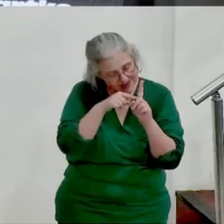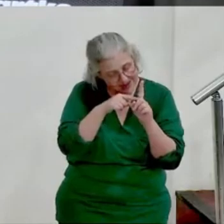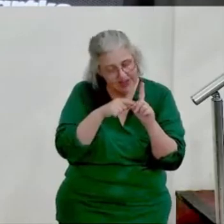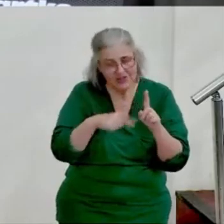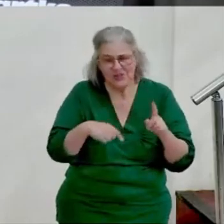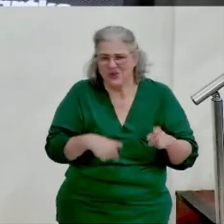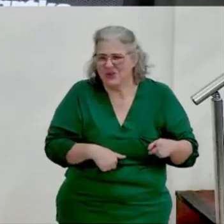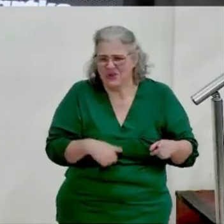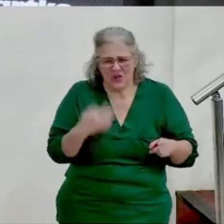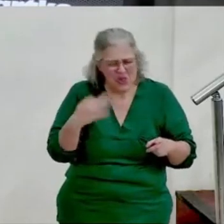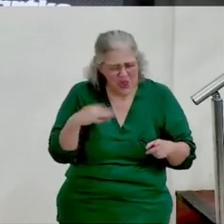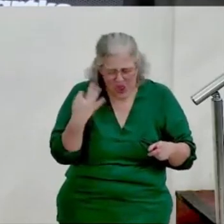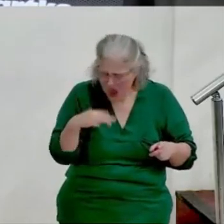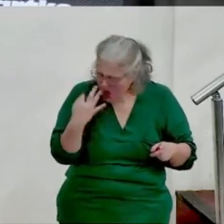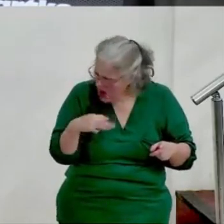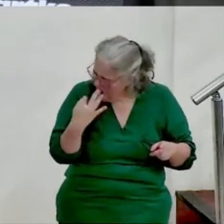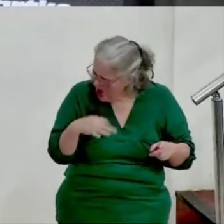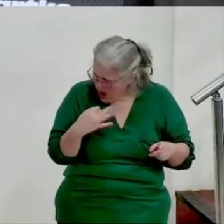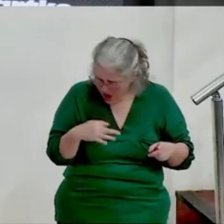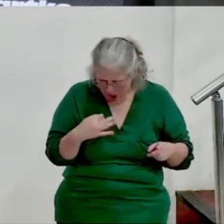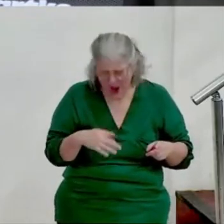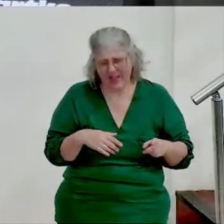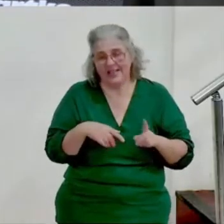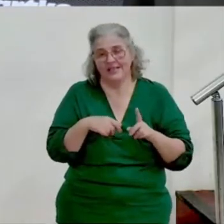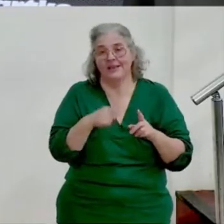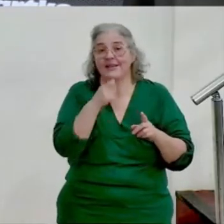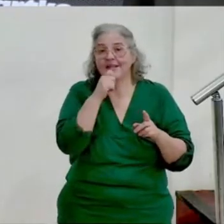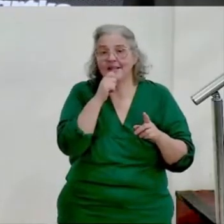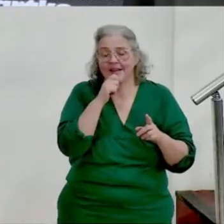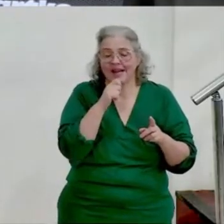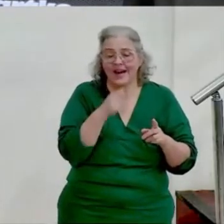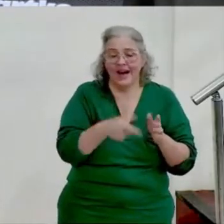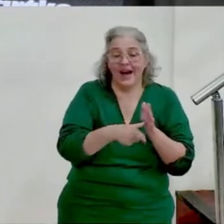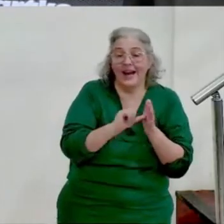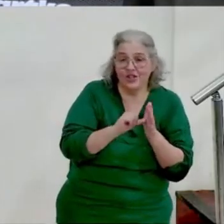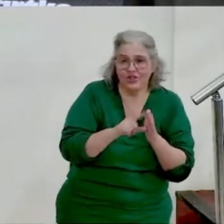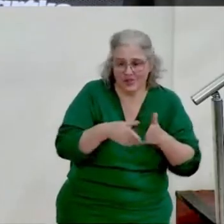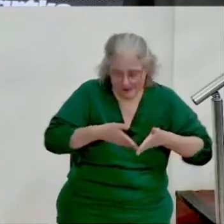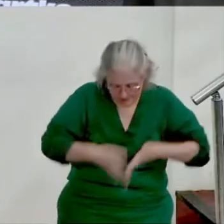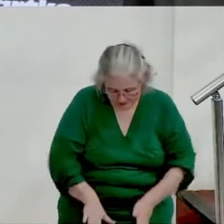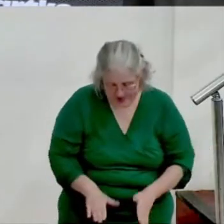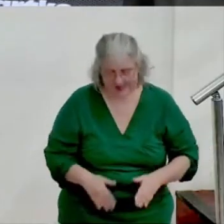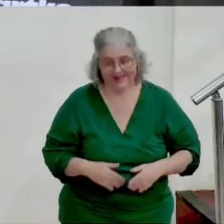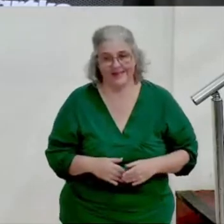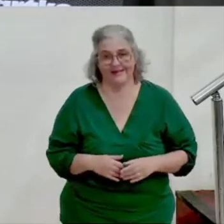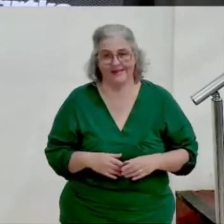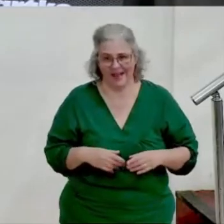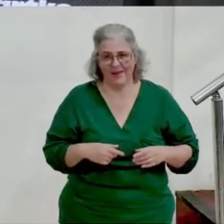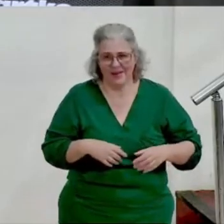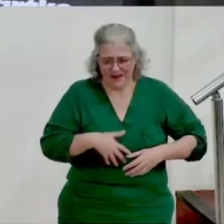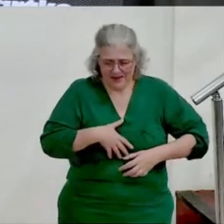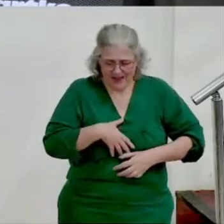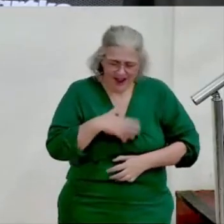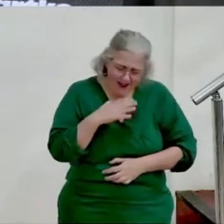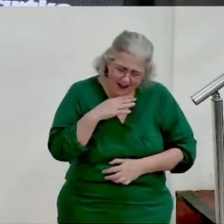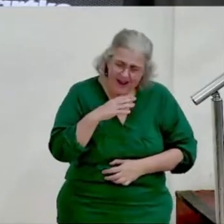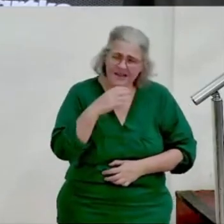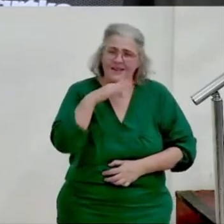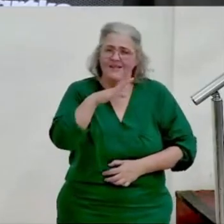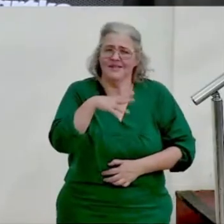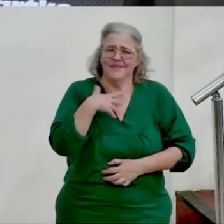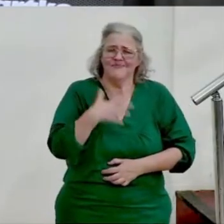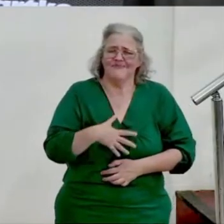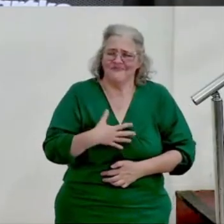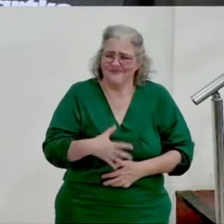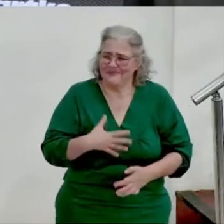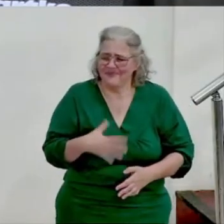figura de dores de parto certamente é muito vívida para muitas das mulheres que estão aqui, que já passaram por